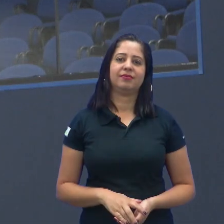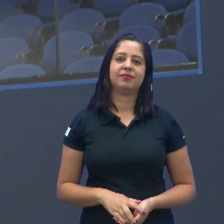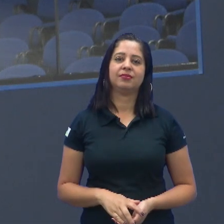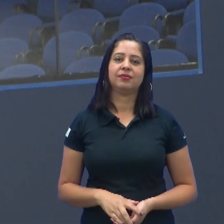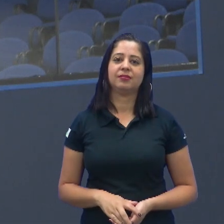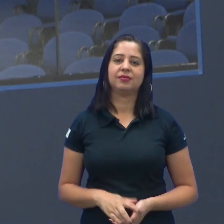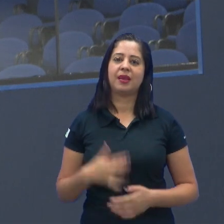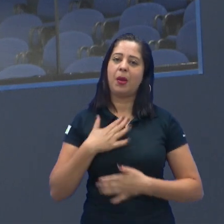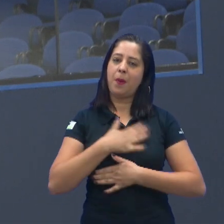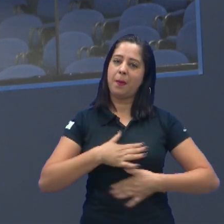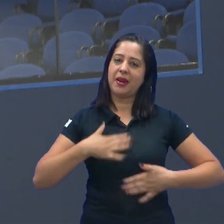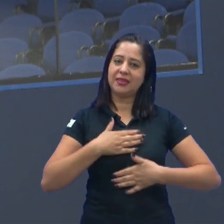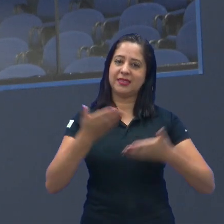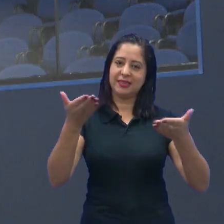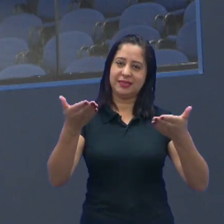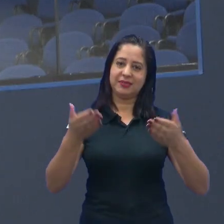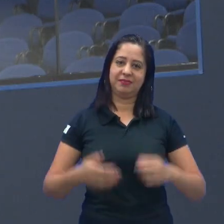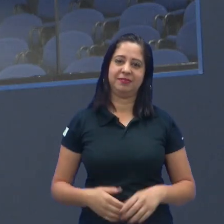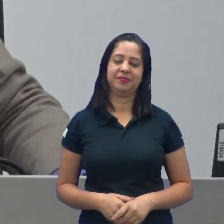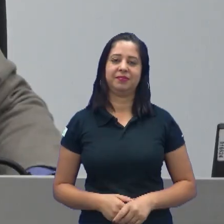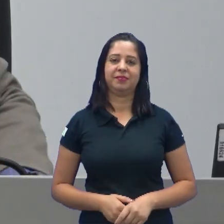Prazer recebê-los.